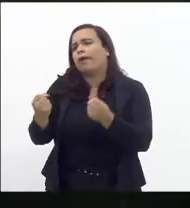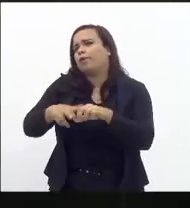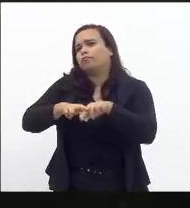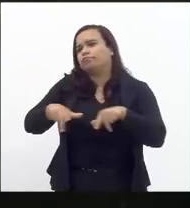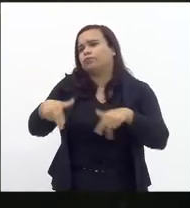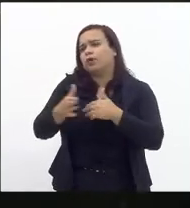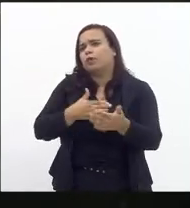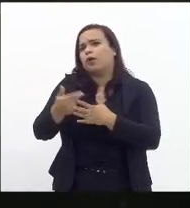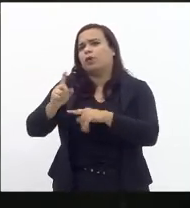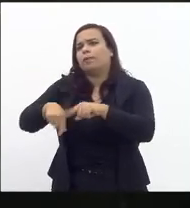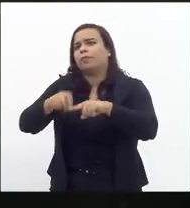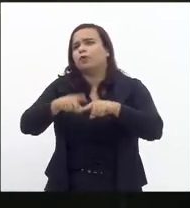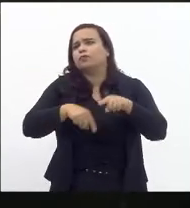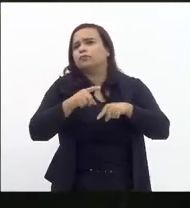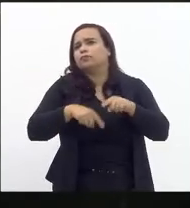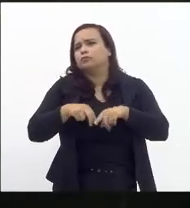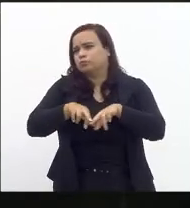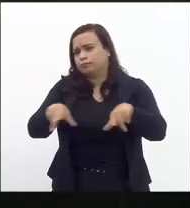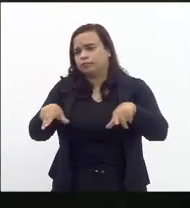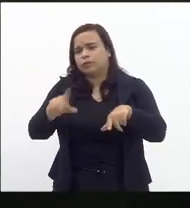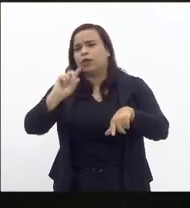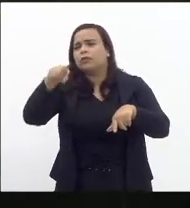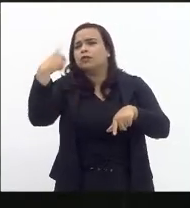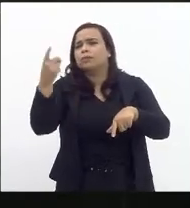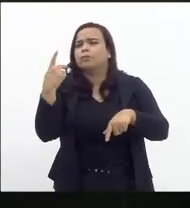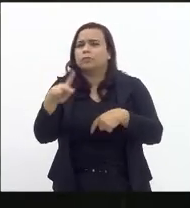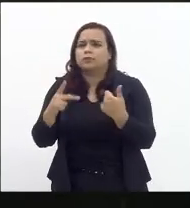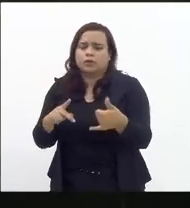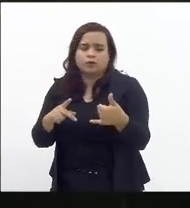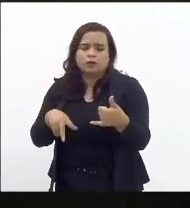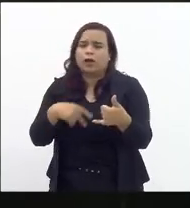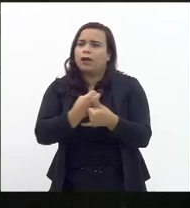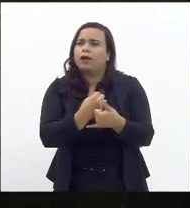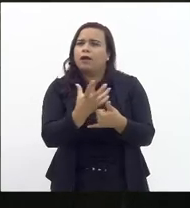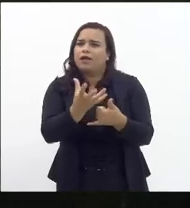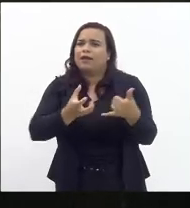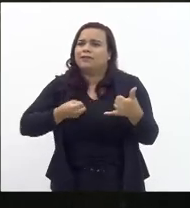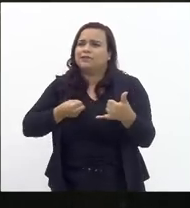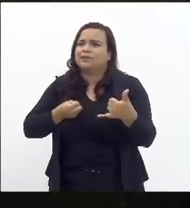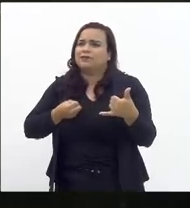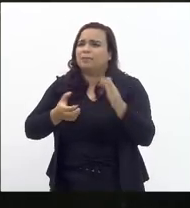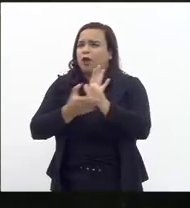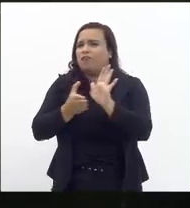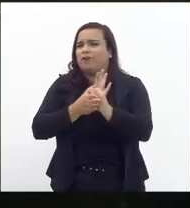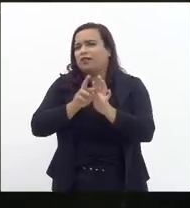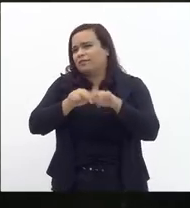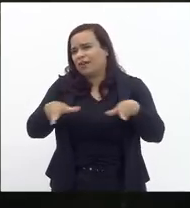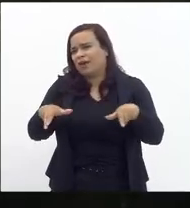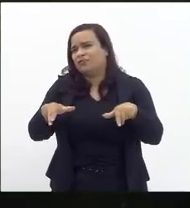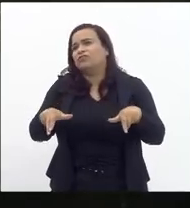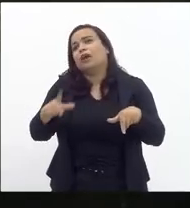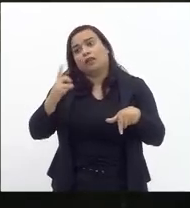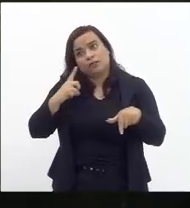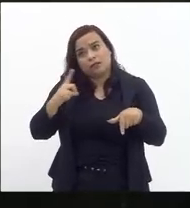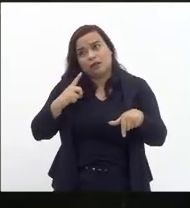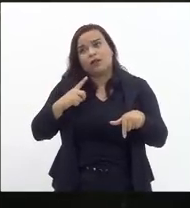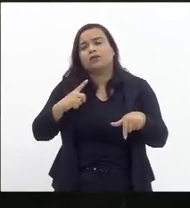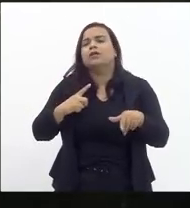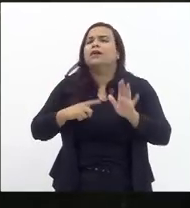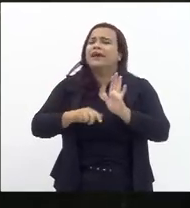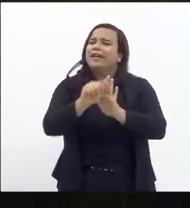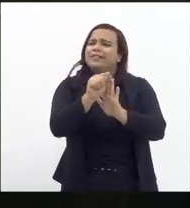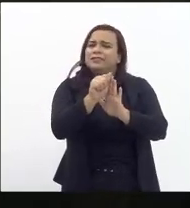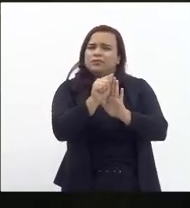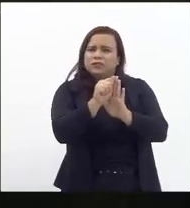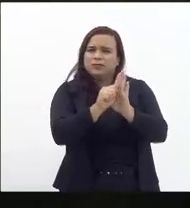estar recebendo um monte de oferta. O algoritmo lê o seu pedido e manda ofertas. É isso o